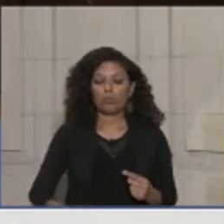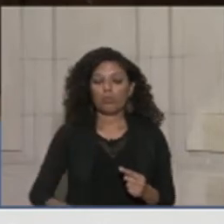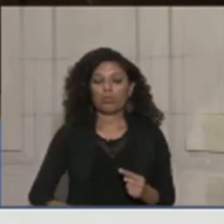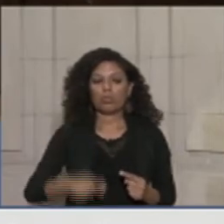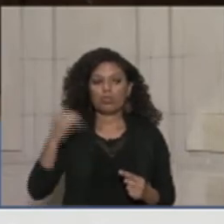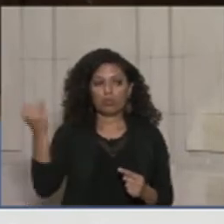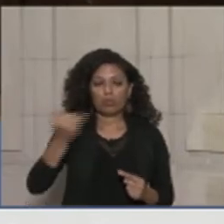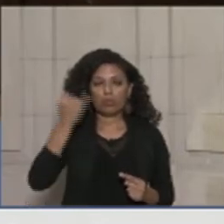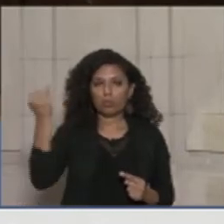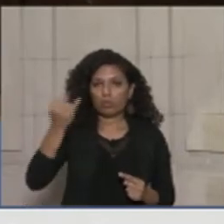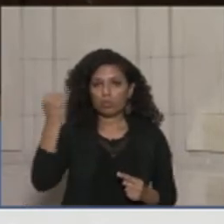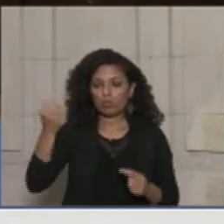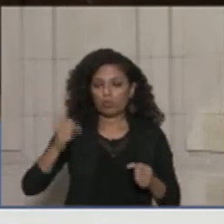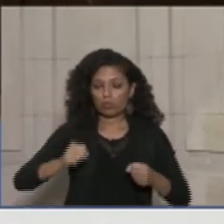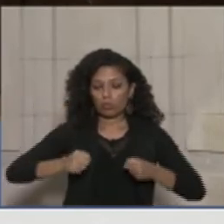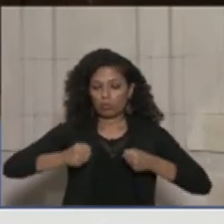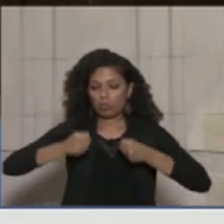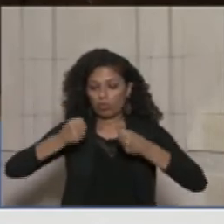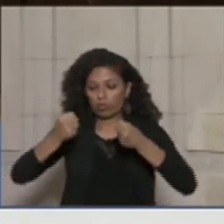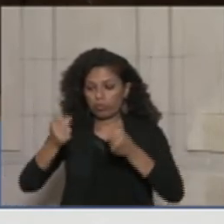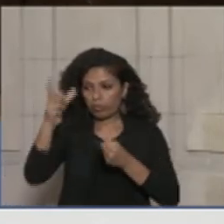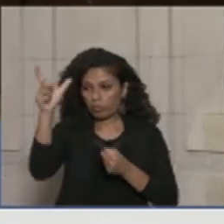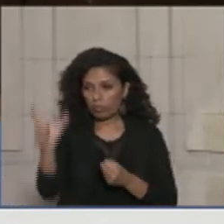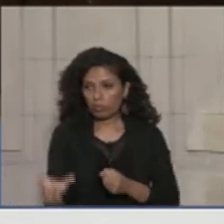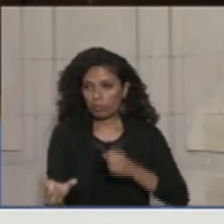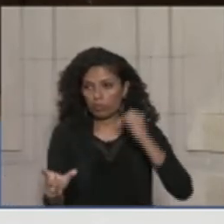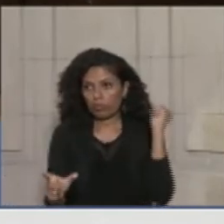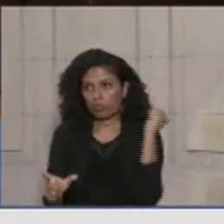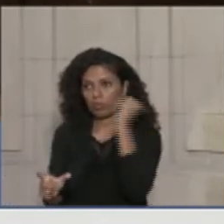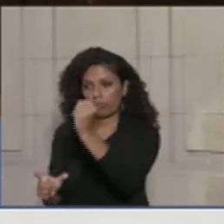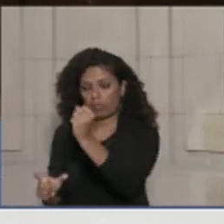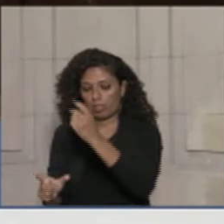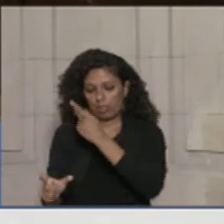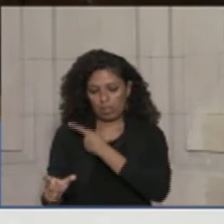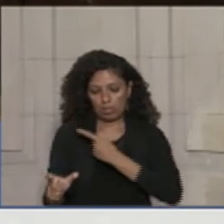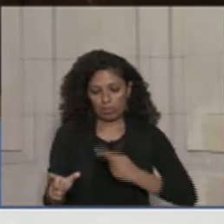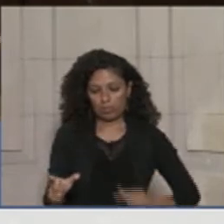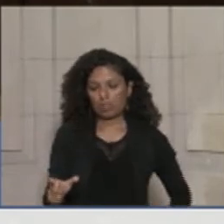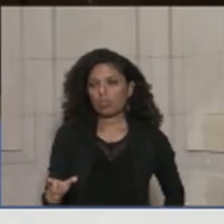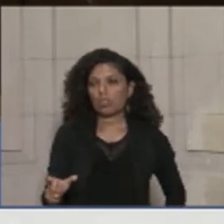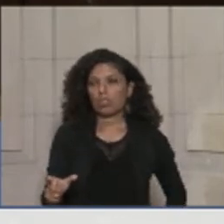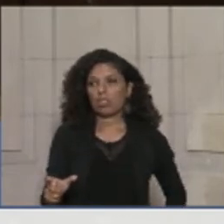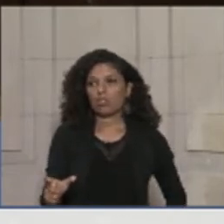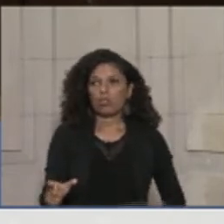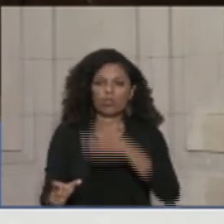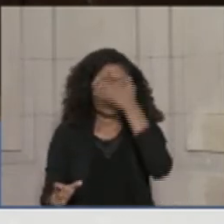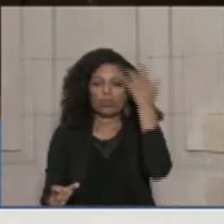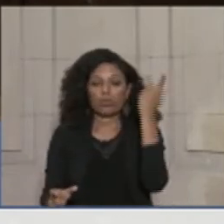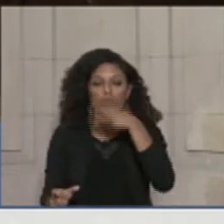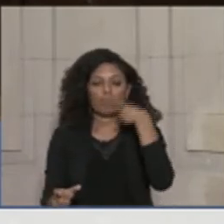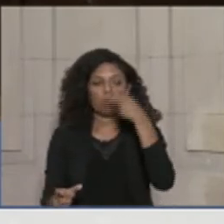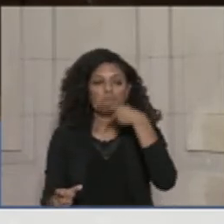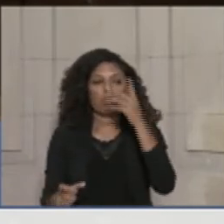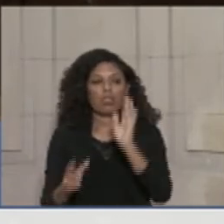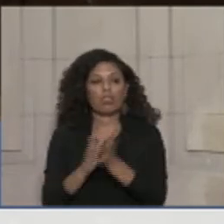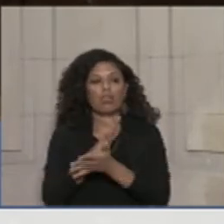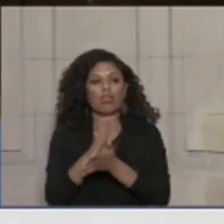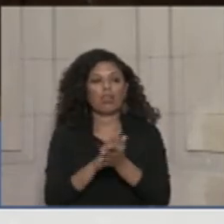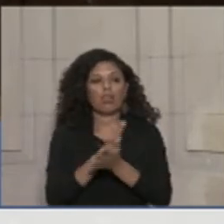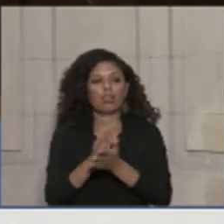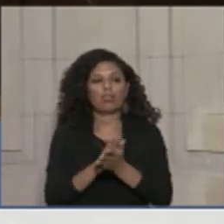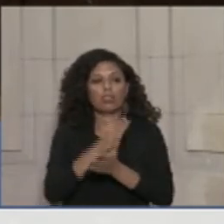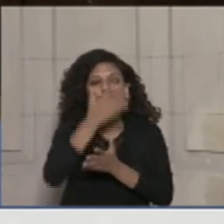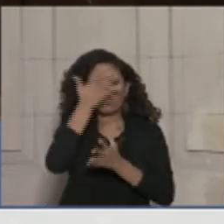de assassinato contra o atual presidente da República, sequer a mídia fala. Caiu